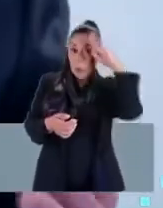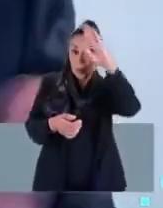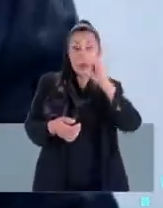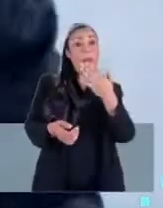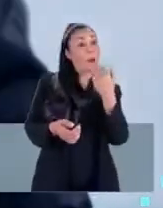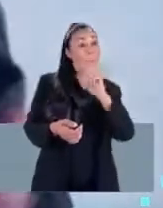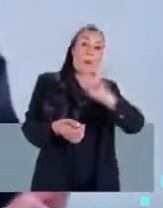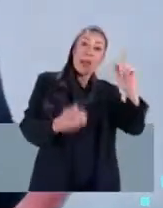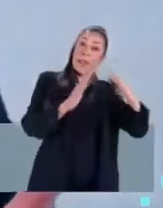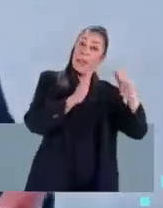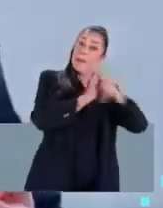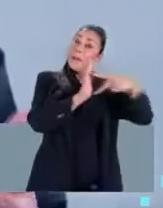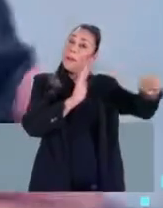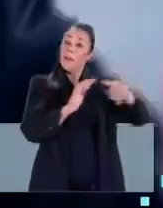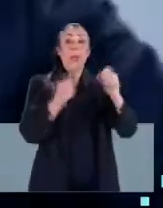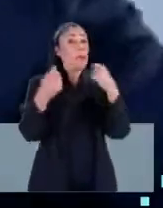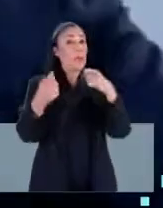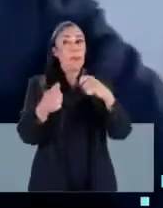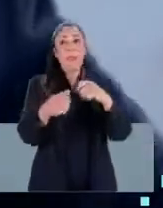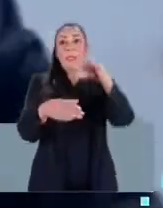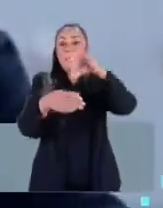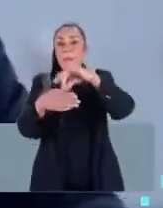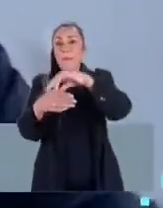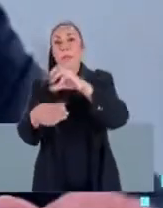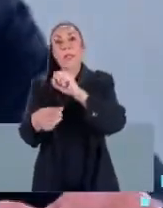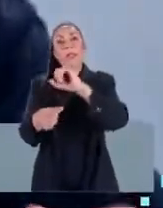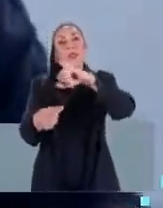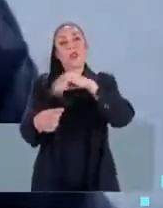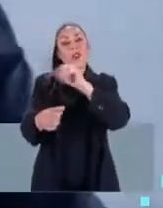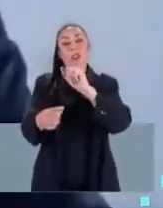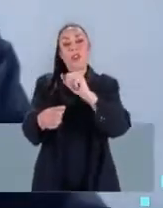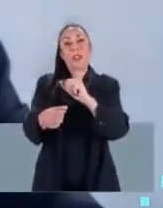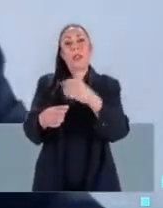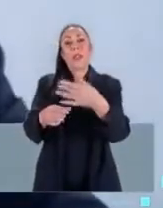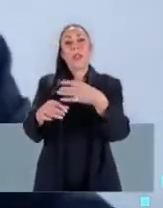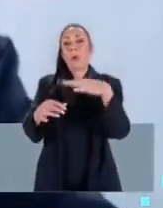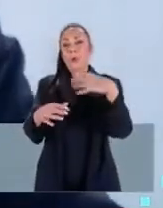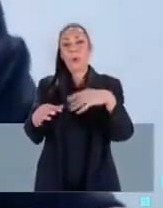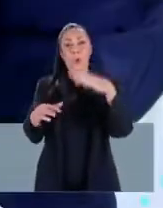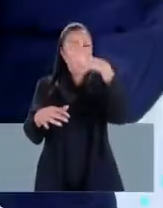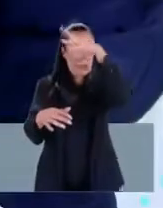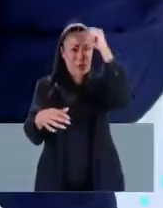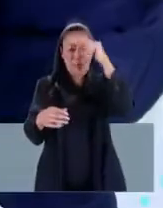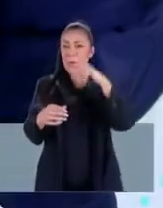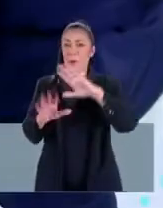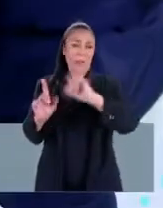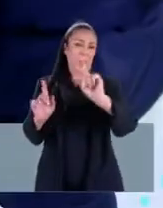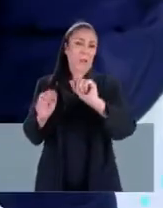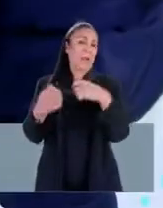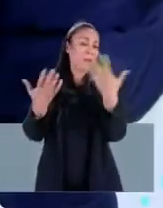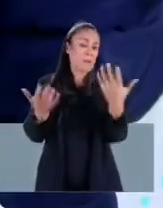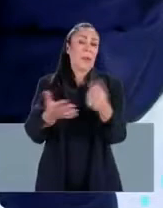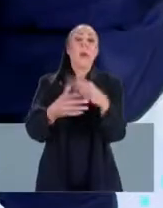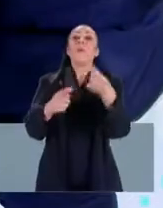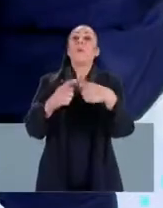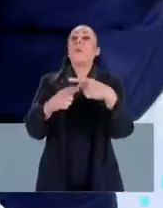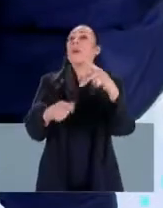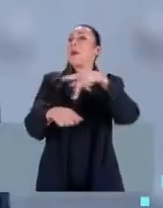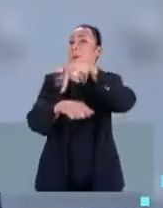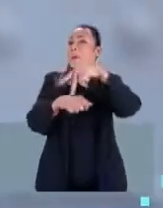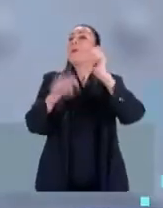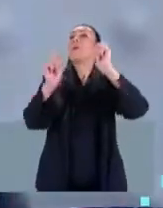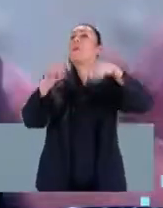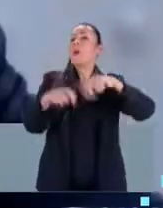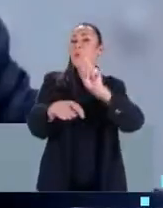mas não precisa derrubar. Não precisa plantar soja no Pantanal, não precisa plantar cana no Pantanal. Não precisa, sabe? Esse país pode ser